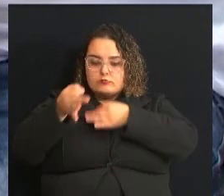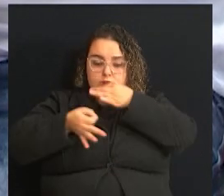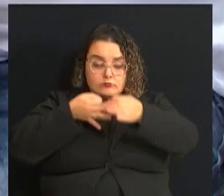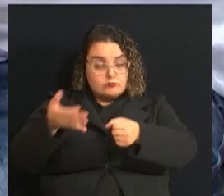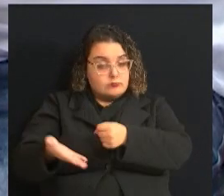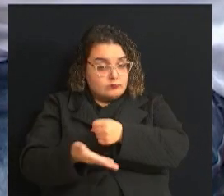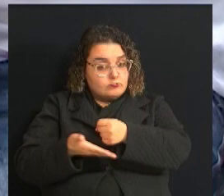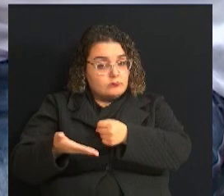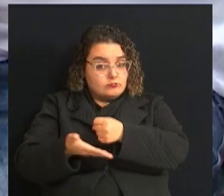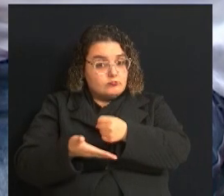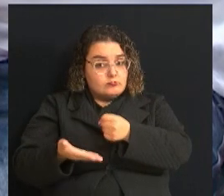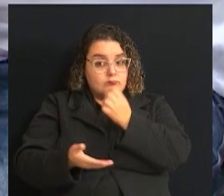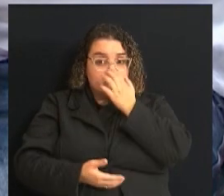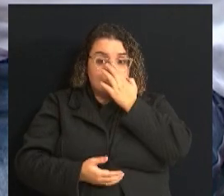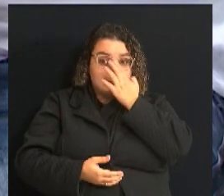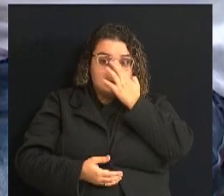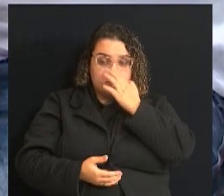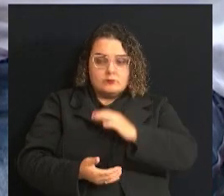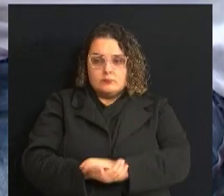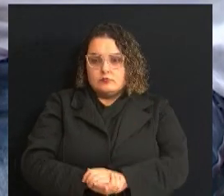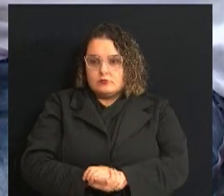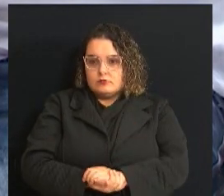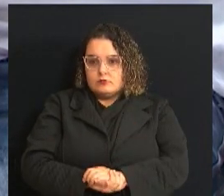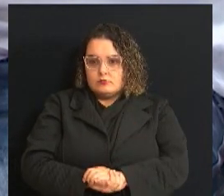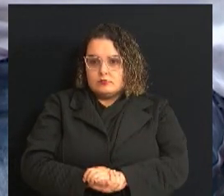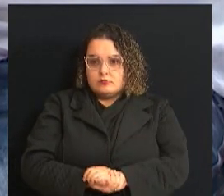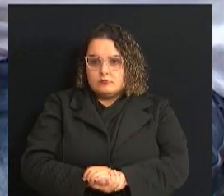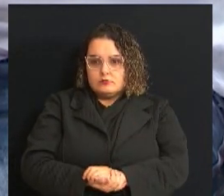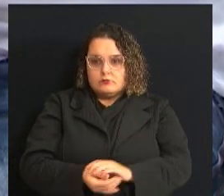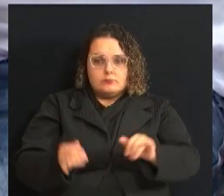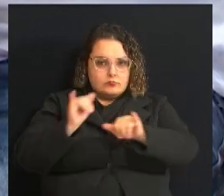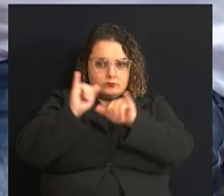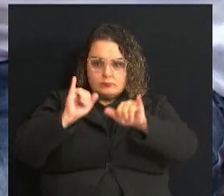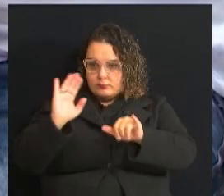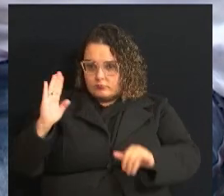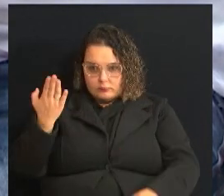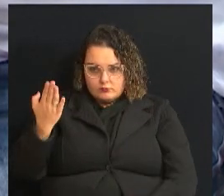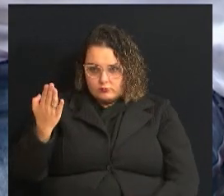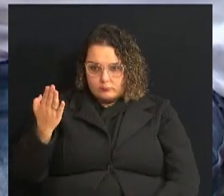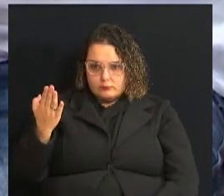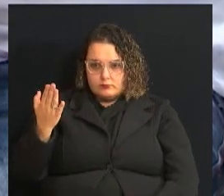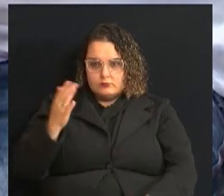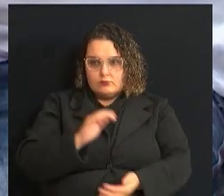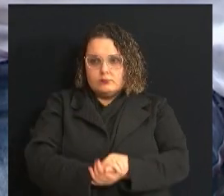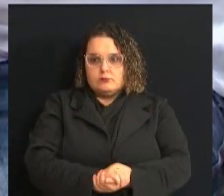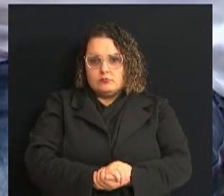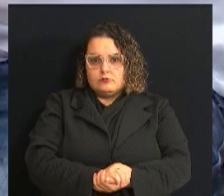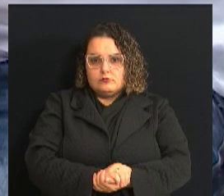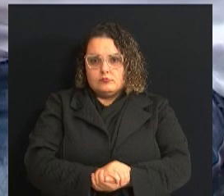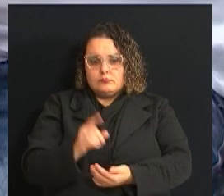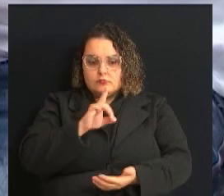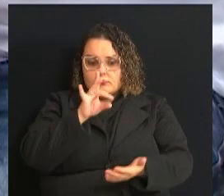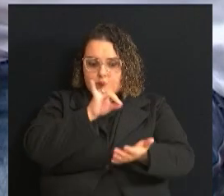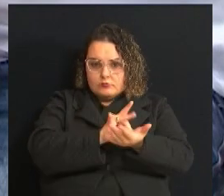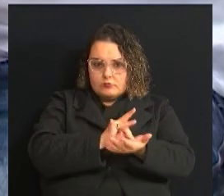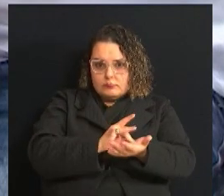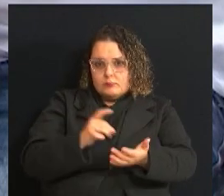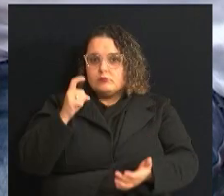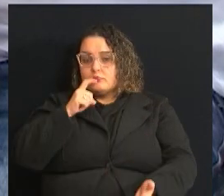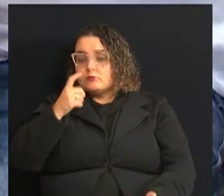tanto em fake news, né, em não verdades, mentiras, como essa